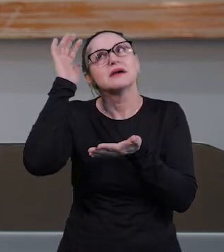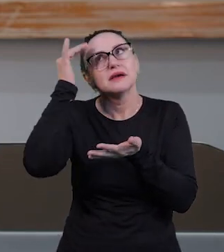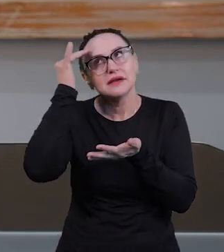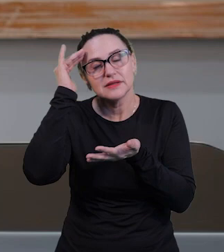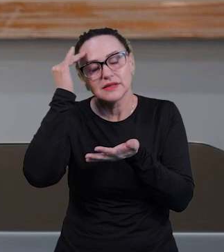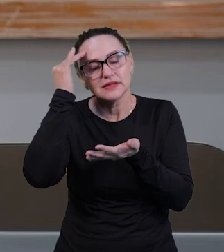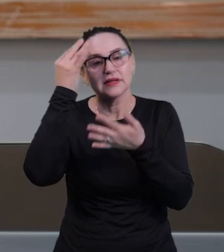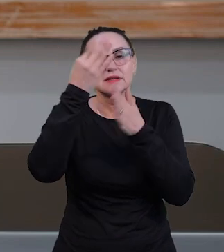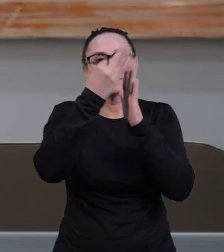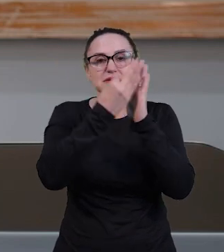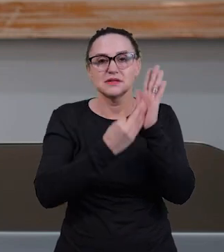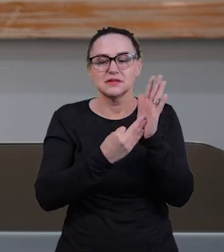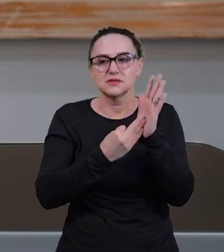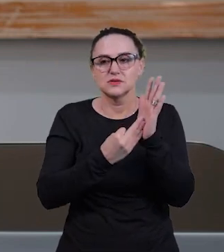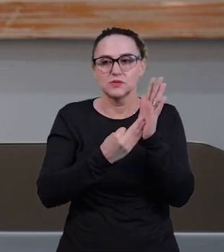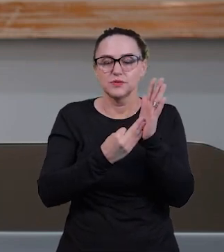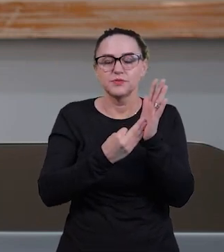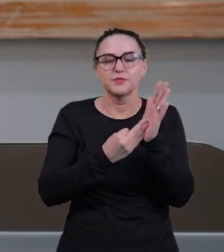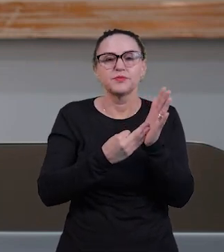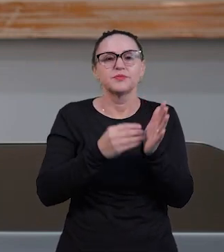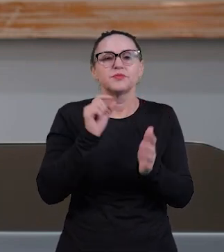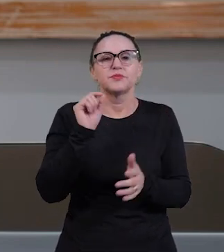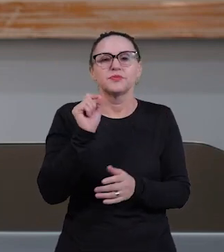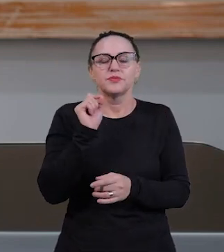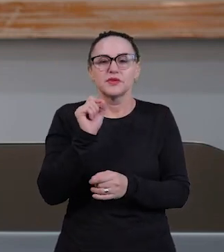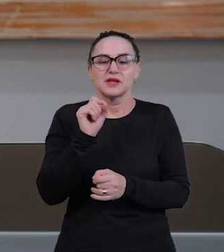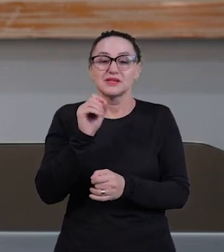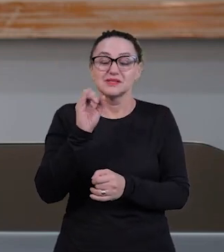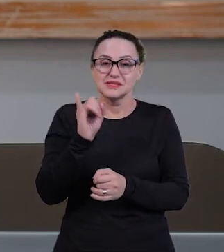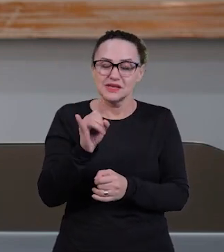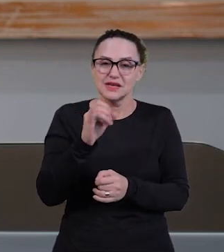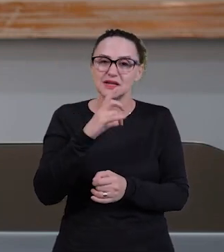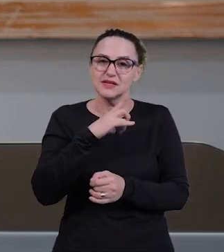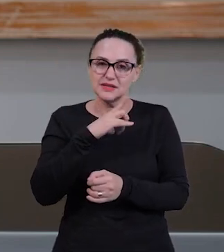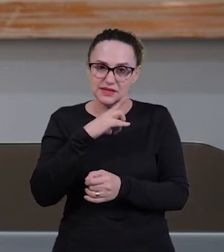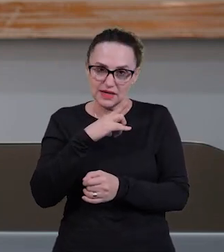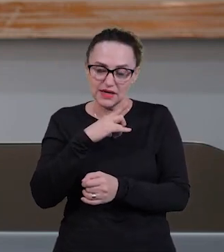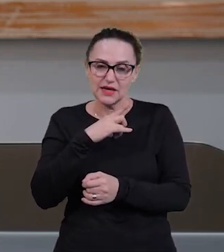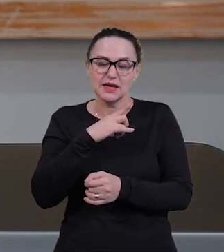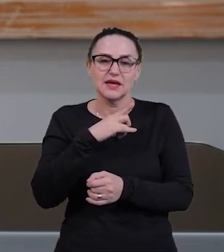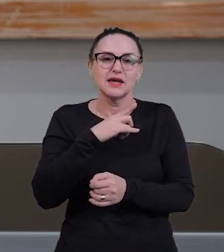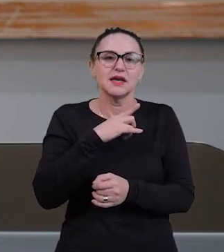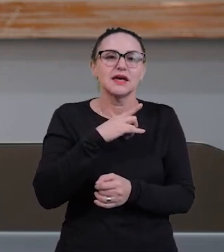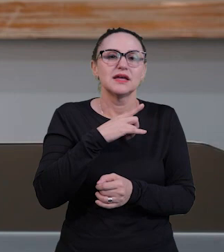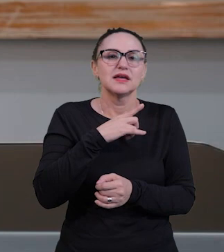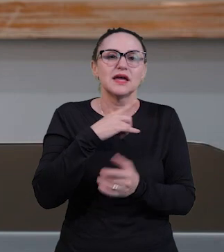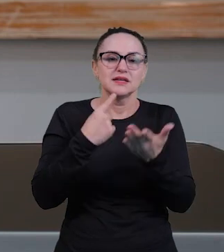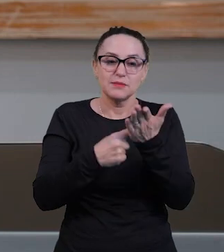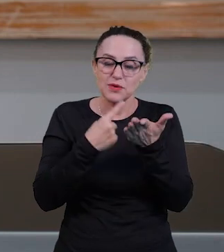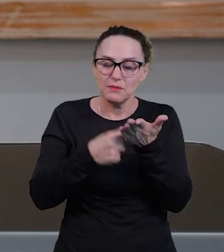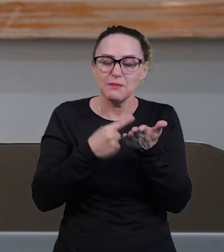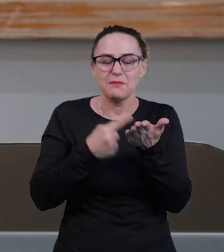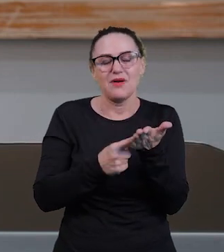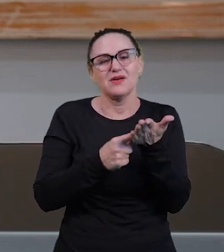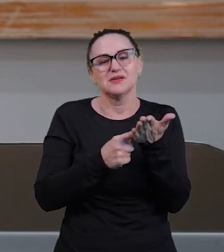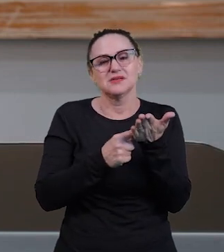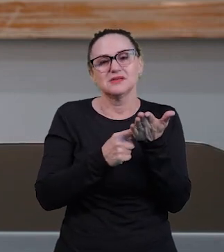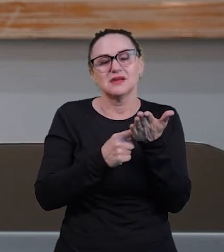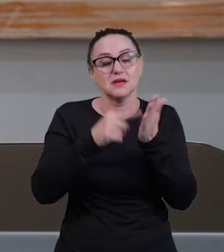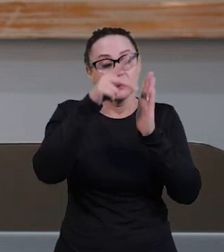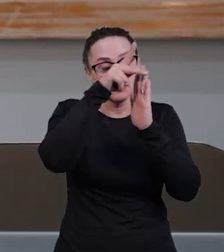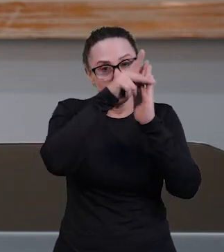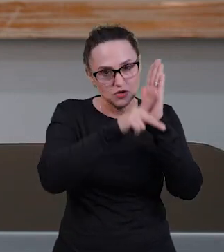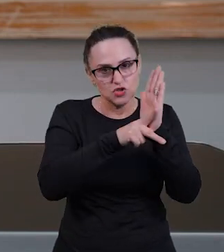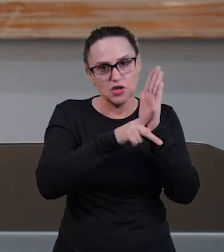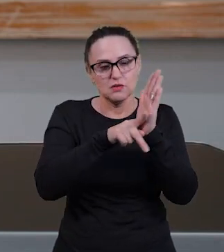esse texto do ponto de vista, né, realmente se ele atende aos objetivos da nossa proposta, né, do nosso